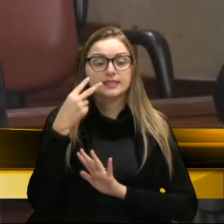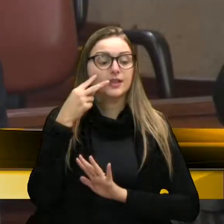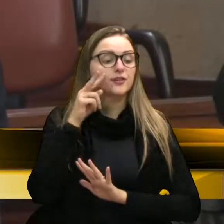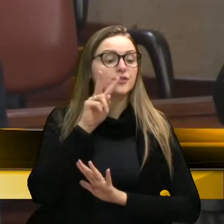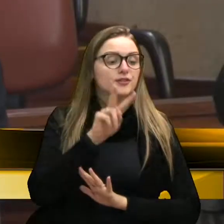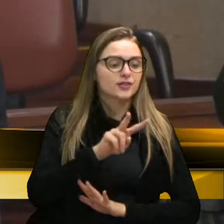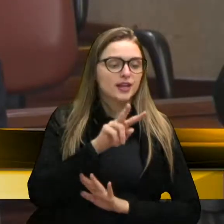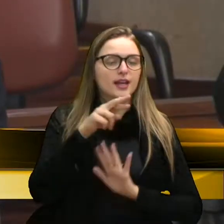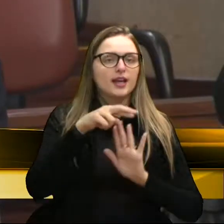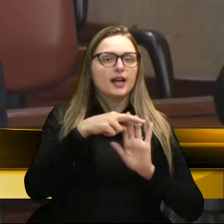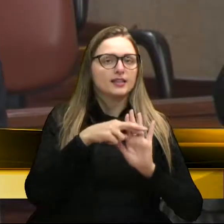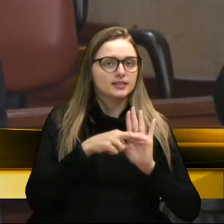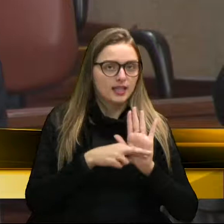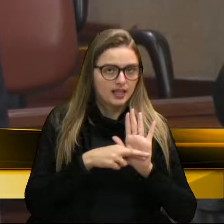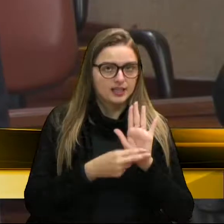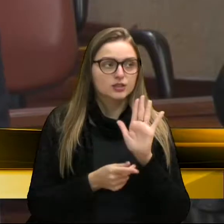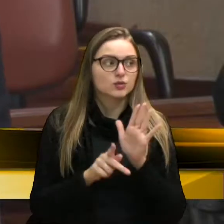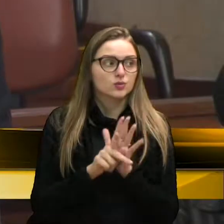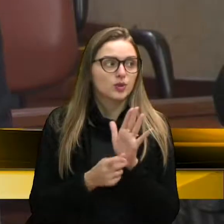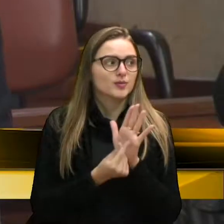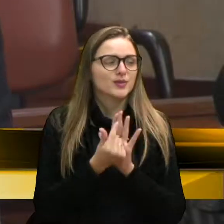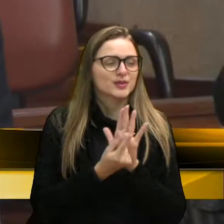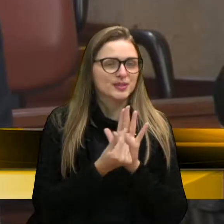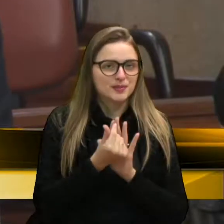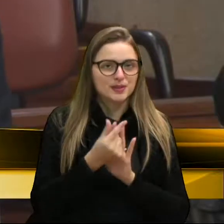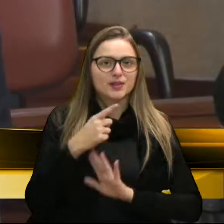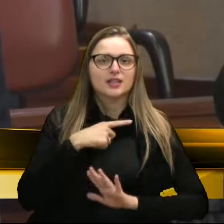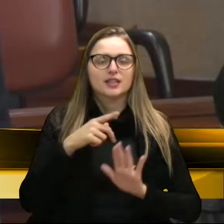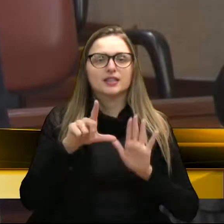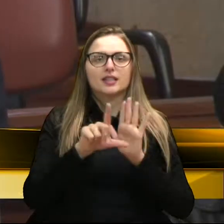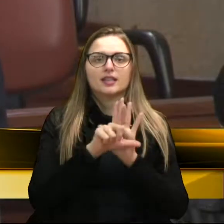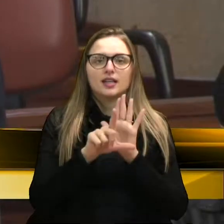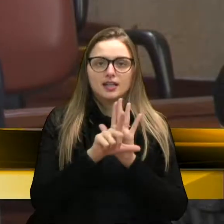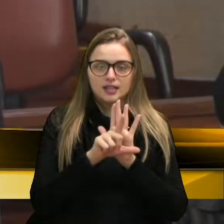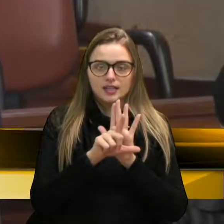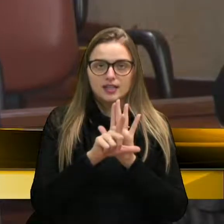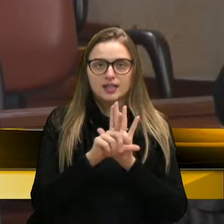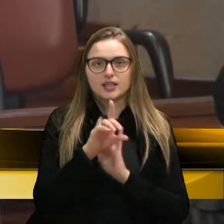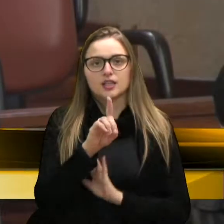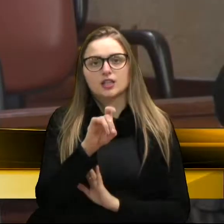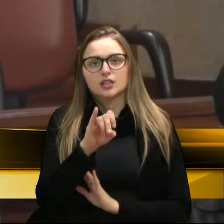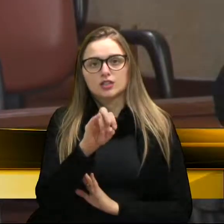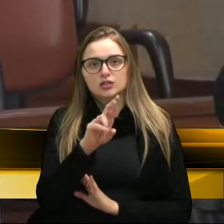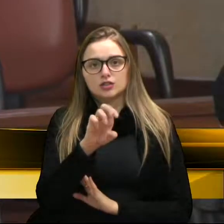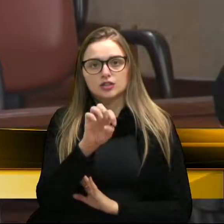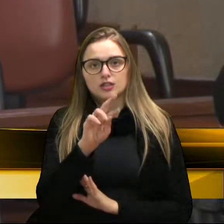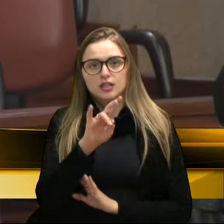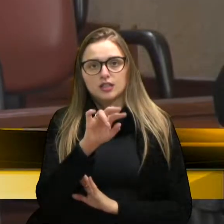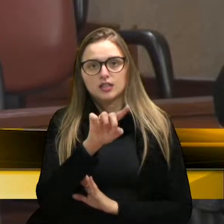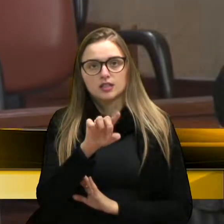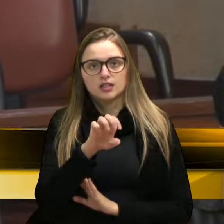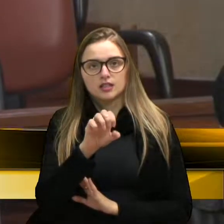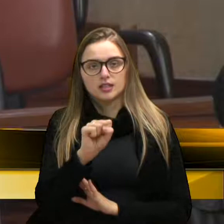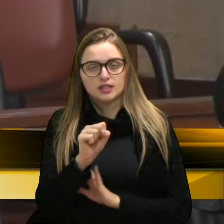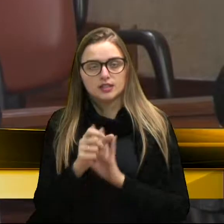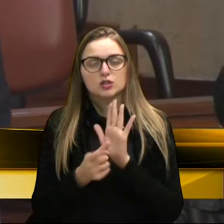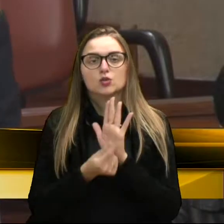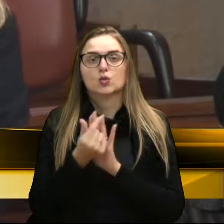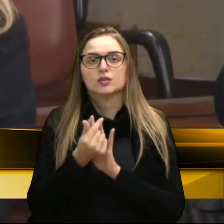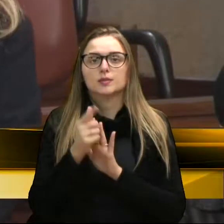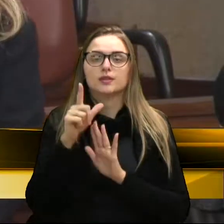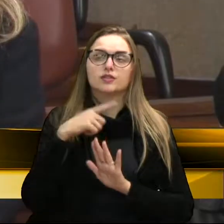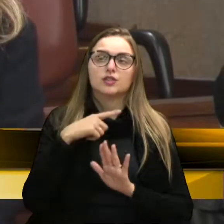deliberações orçamentárias, que constam na Lei de Diretrizes Orçamentárias, que, por sua vez, deve seguir o que dispõe o